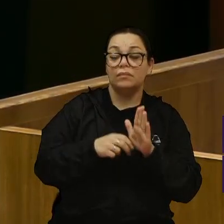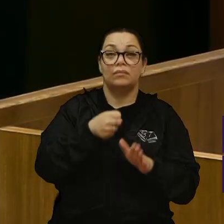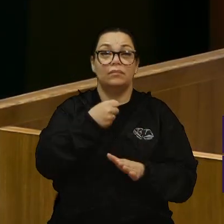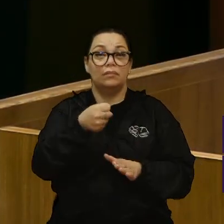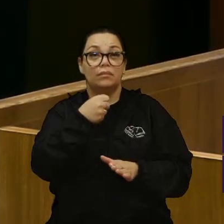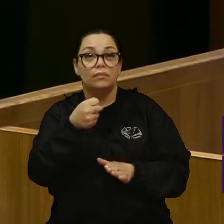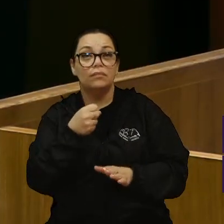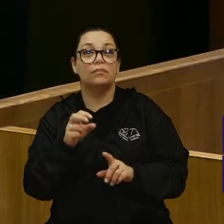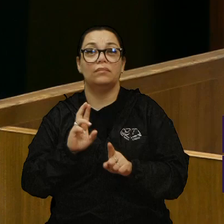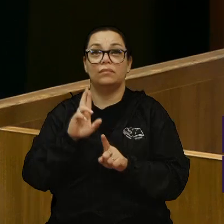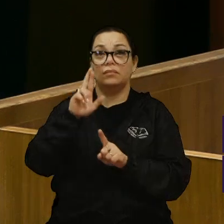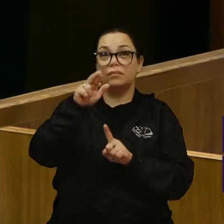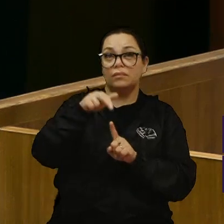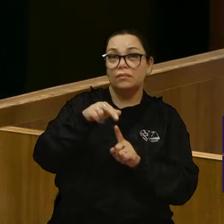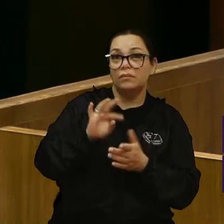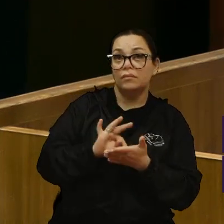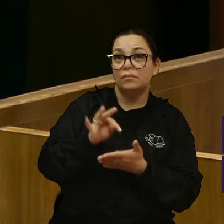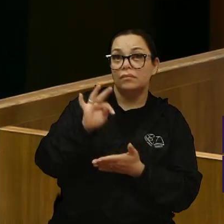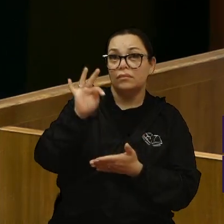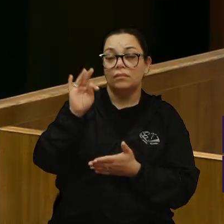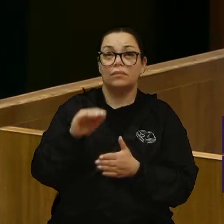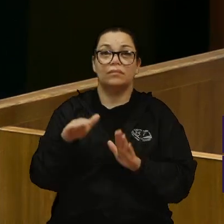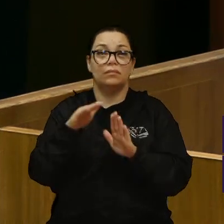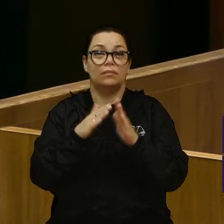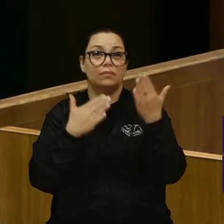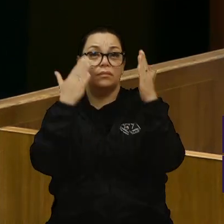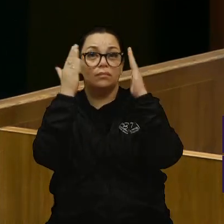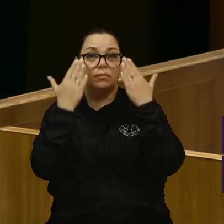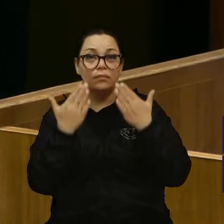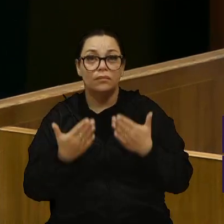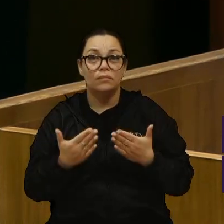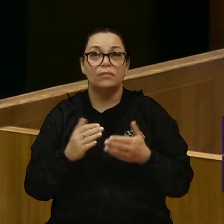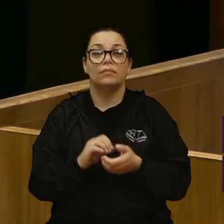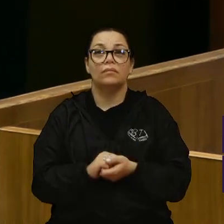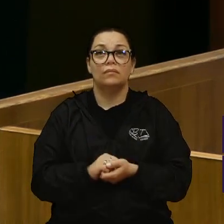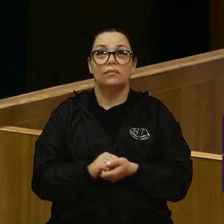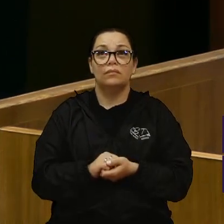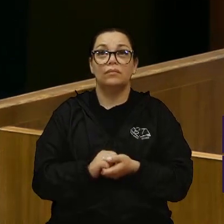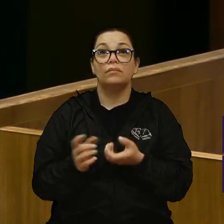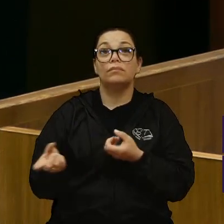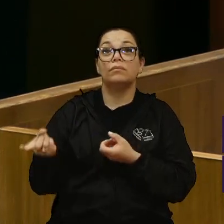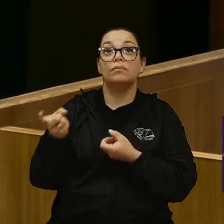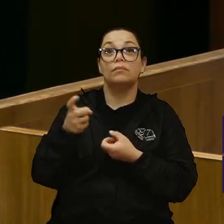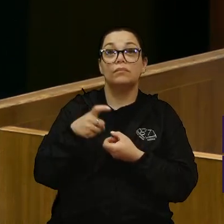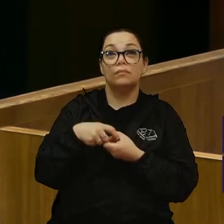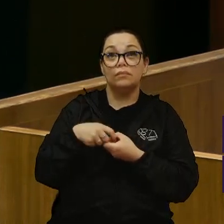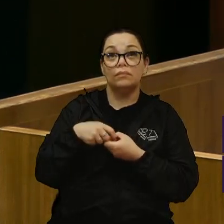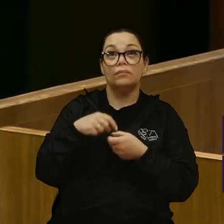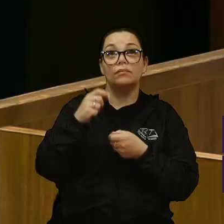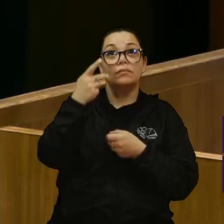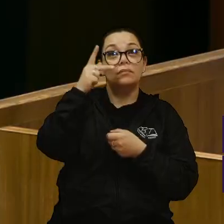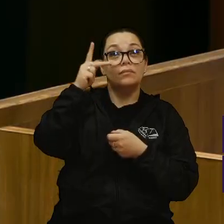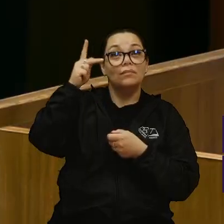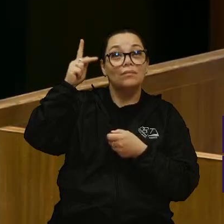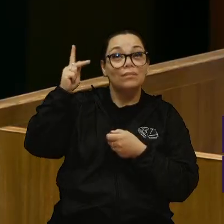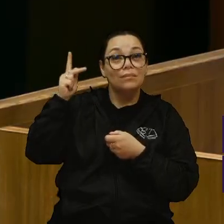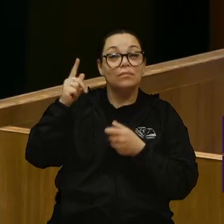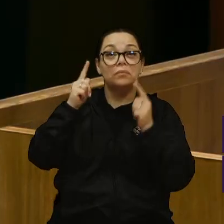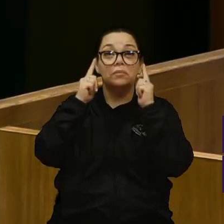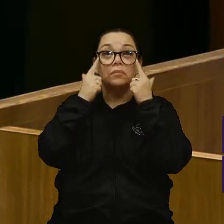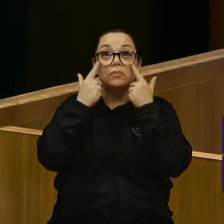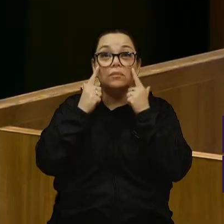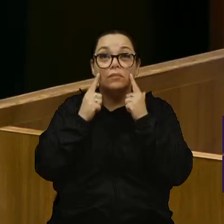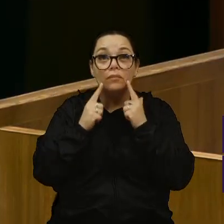referências teóricas, categorias de análise. Voltei com histórias, com lágrimas,